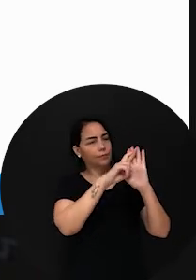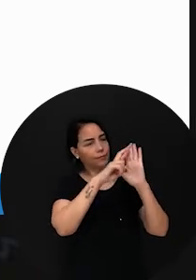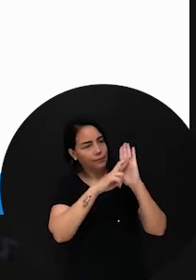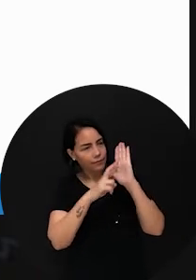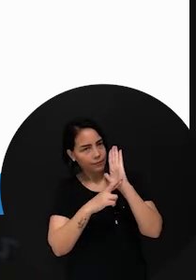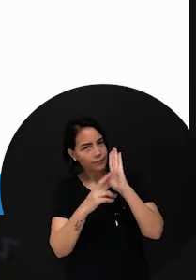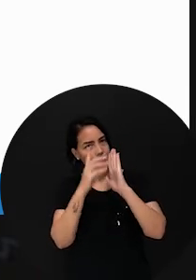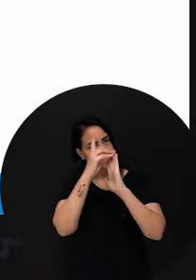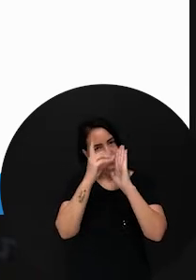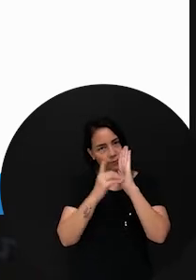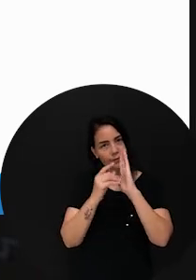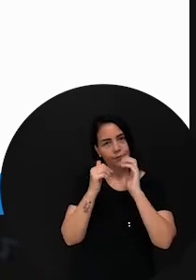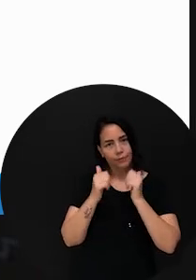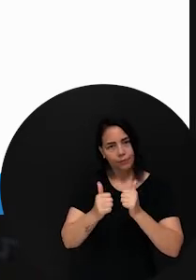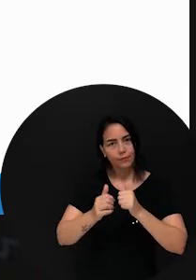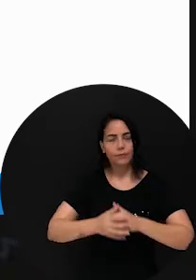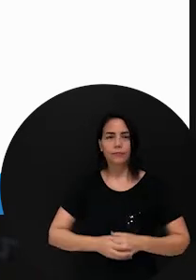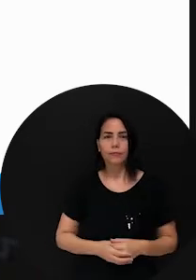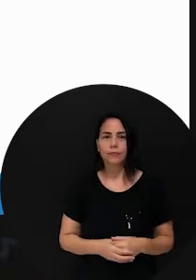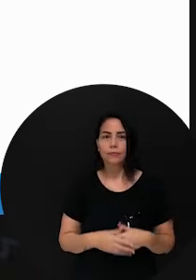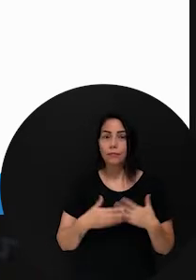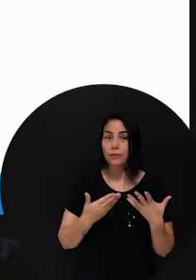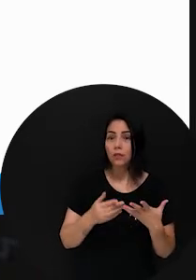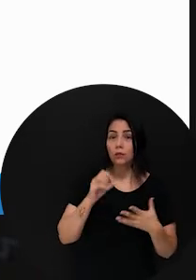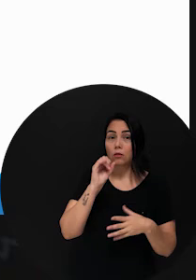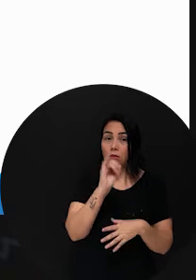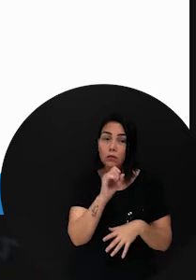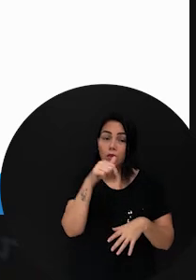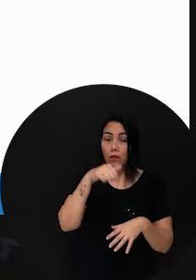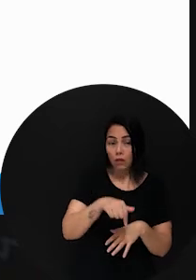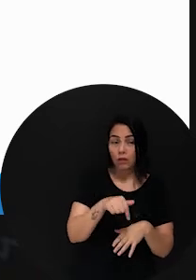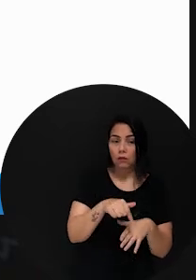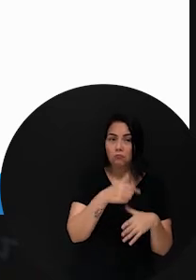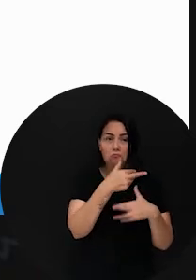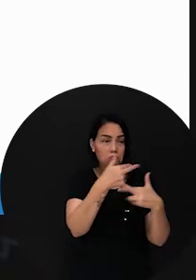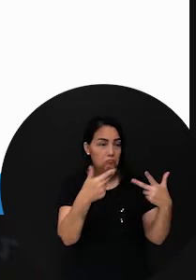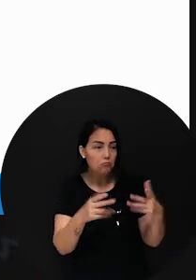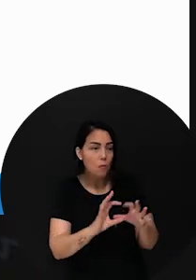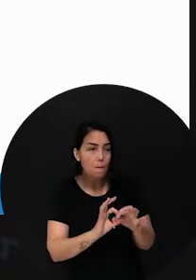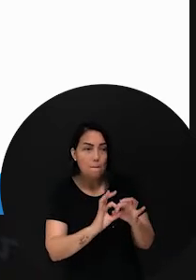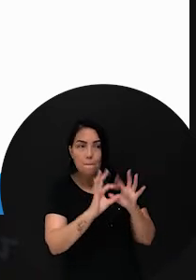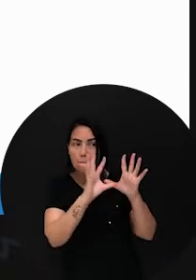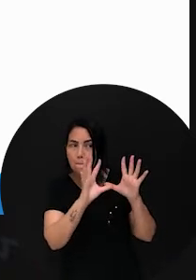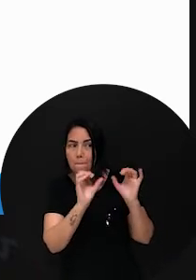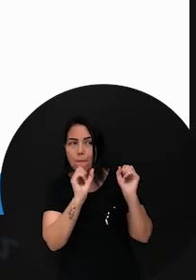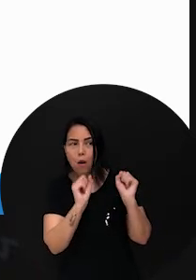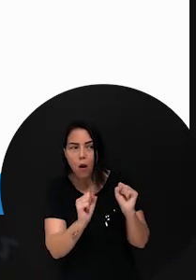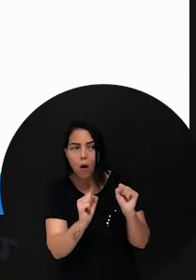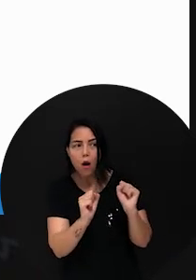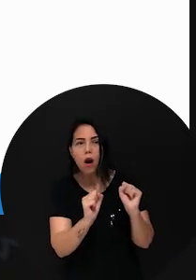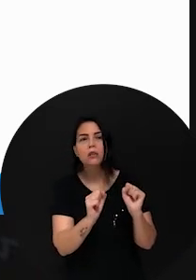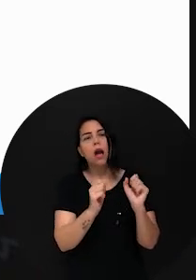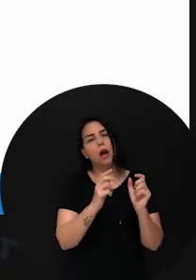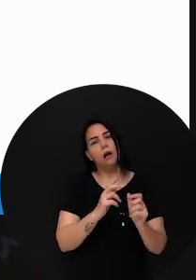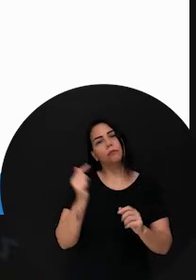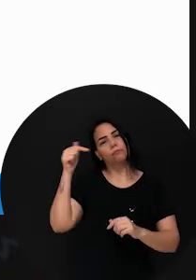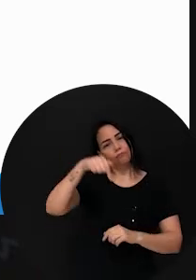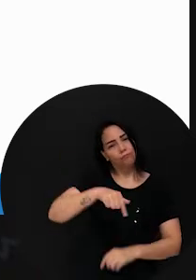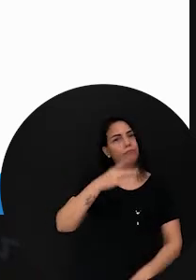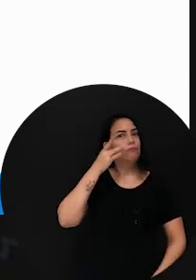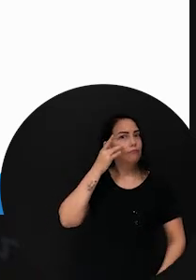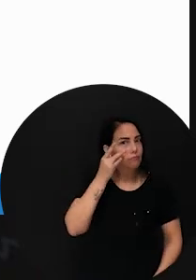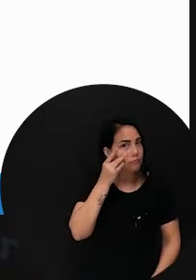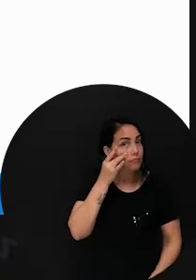presencialmente com os instrumentos que estão liberados, né? Exceto, então, os instrumentos de sopro e canto, que fazem, então,